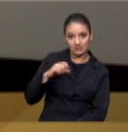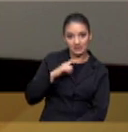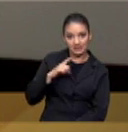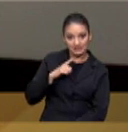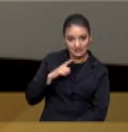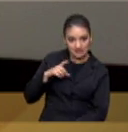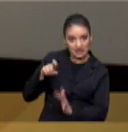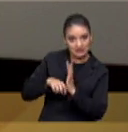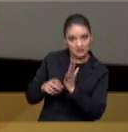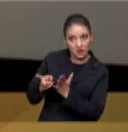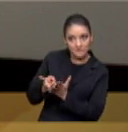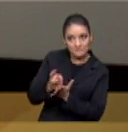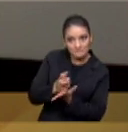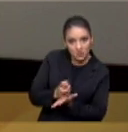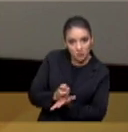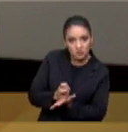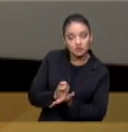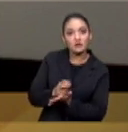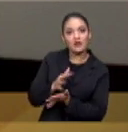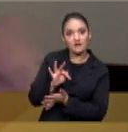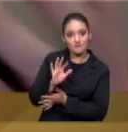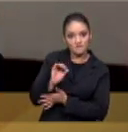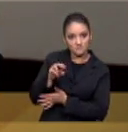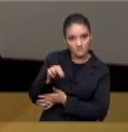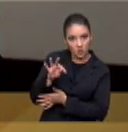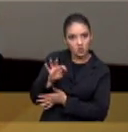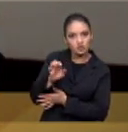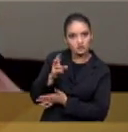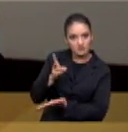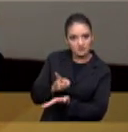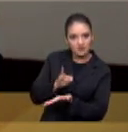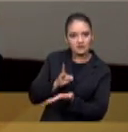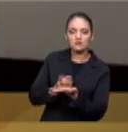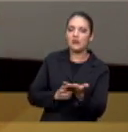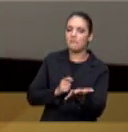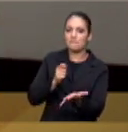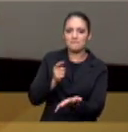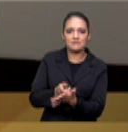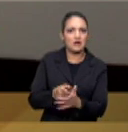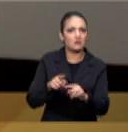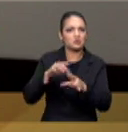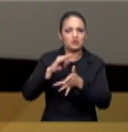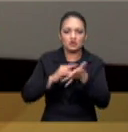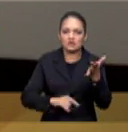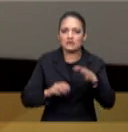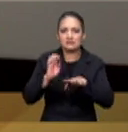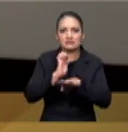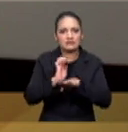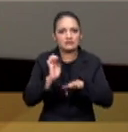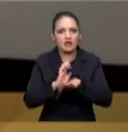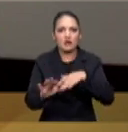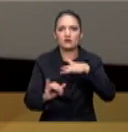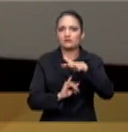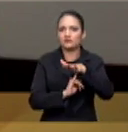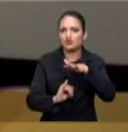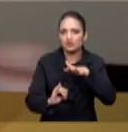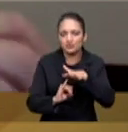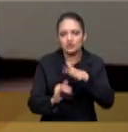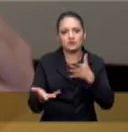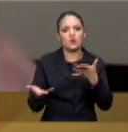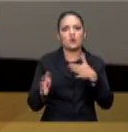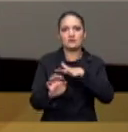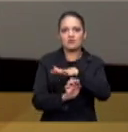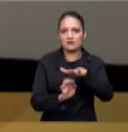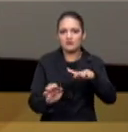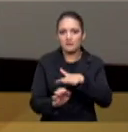na fonte, pagos a qualquer título pelos estados, autarquias e fundações,